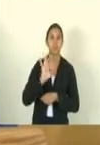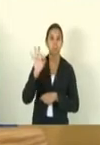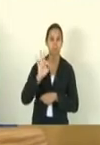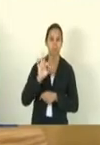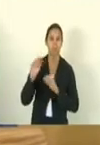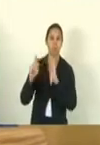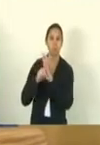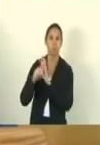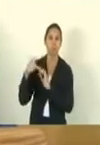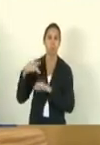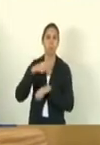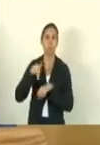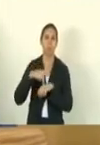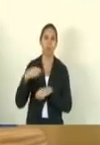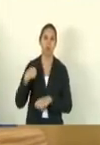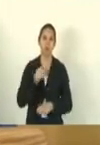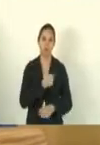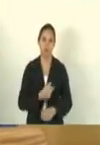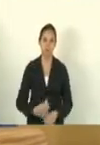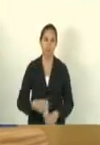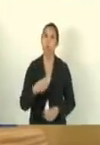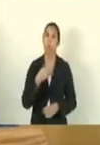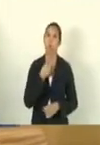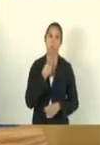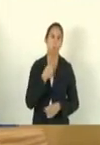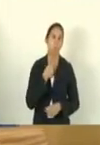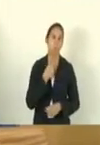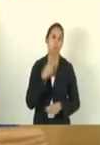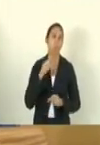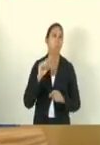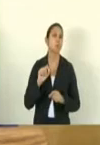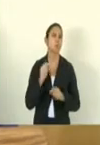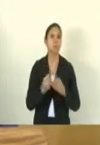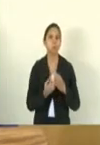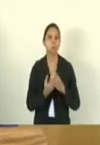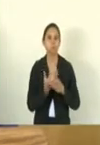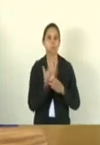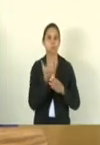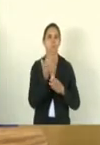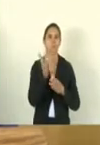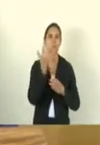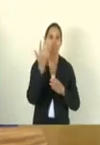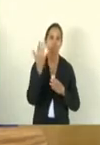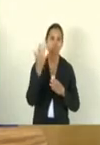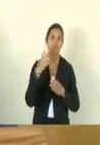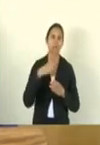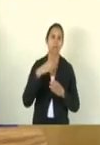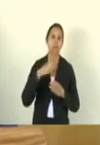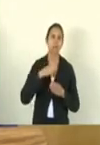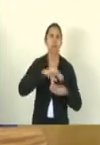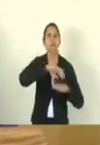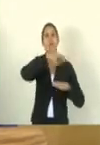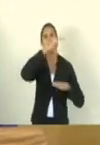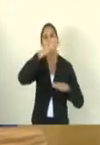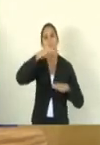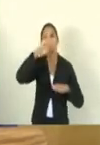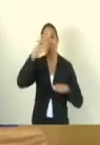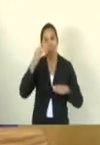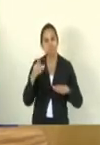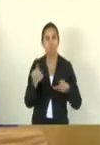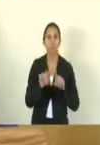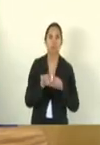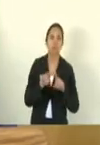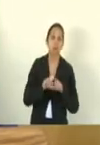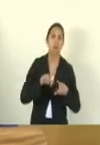sequer pode ser habitado em função do vulcanismo, de terras muito altas, enfim, da questão dos